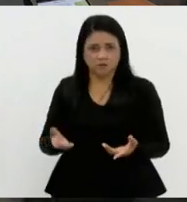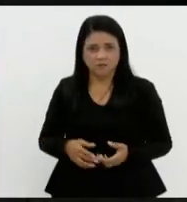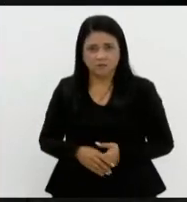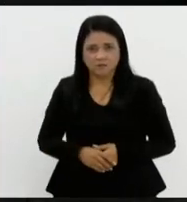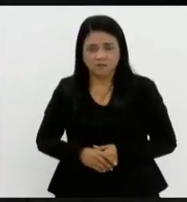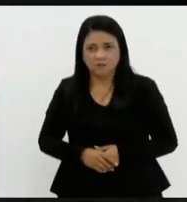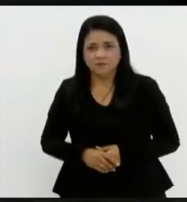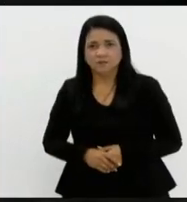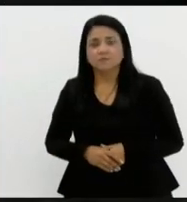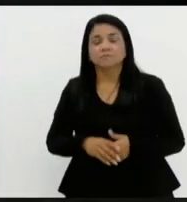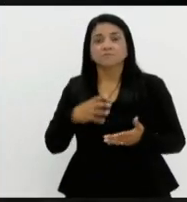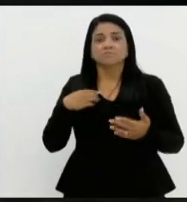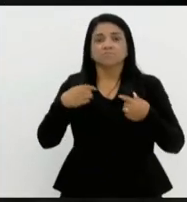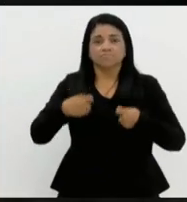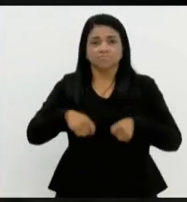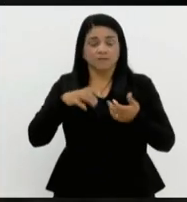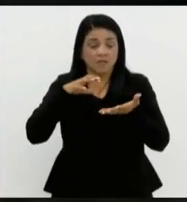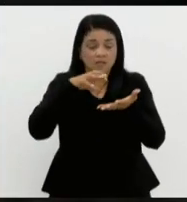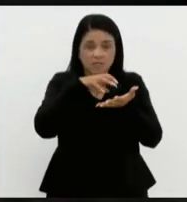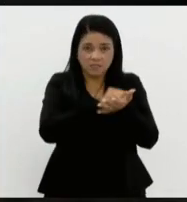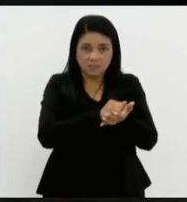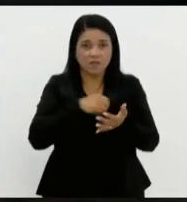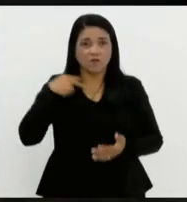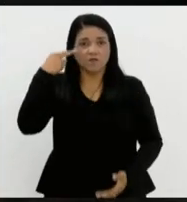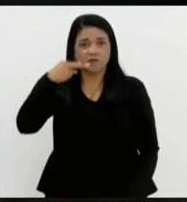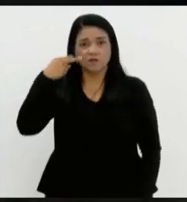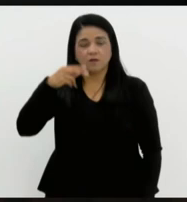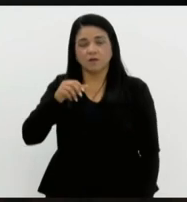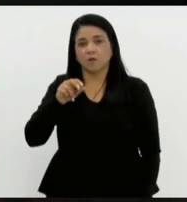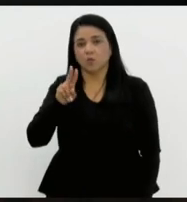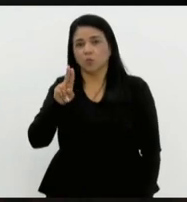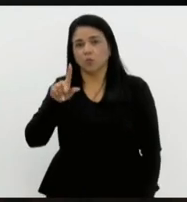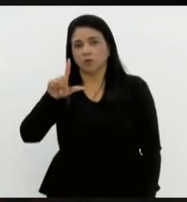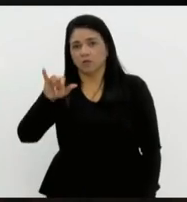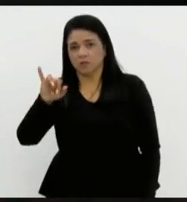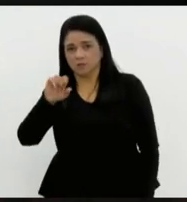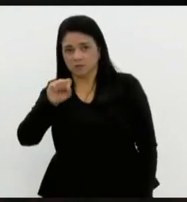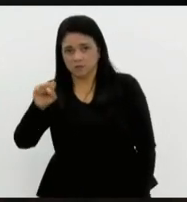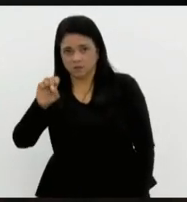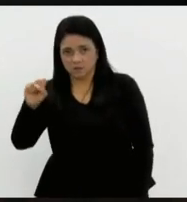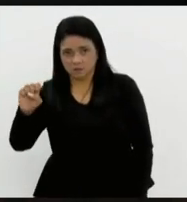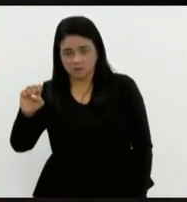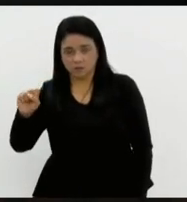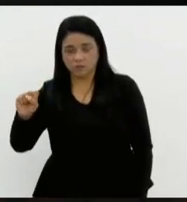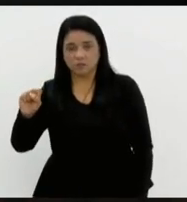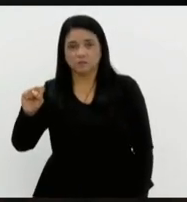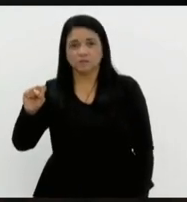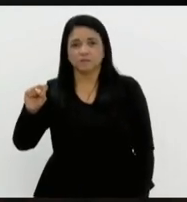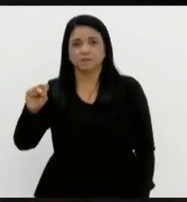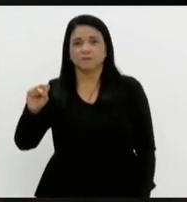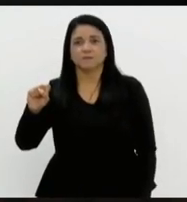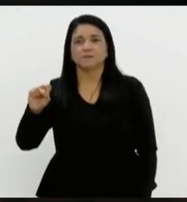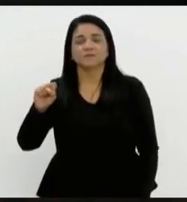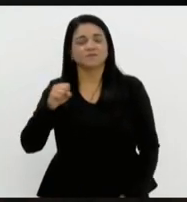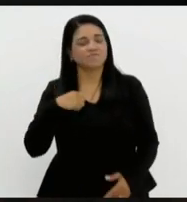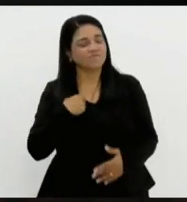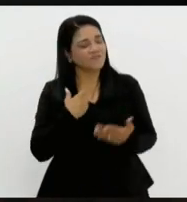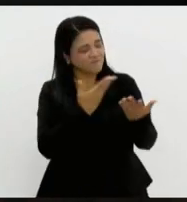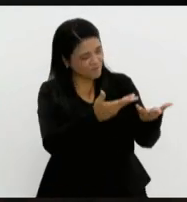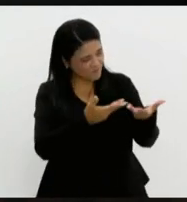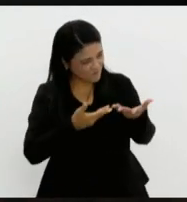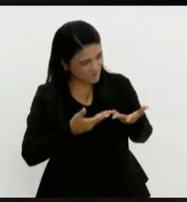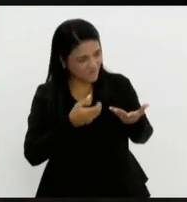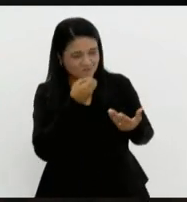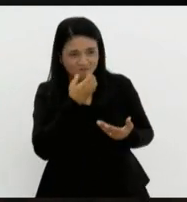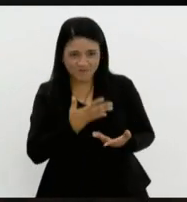Gostaria de registrar a presença do vereador Ulisses Marins, um vereador aqui do Rio de Janeiro. Ulisses, querido, seja muito bem-vindo